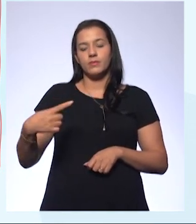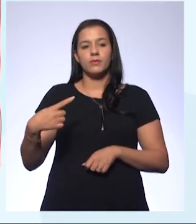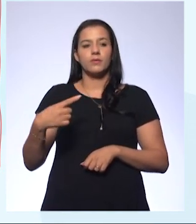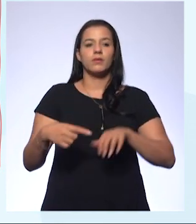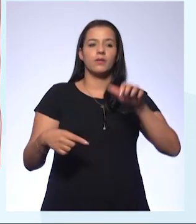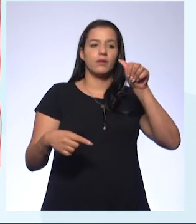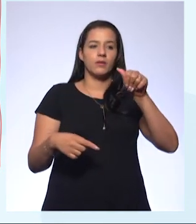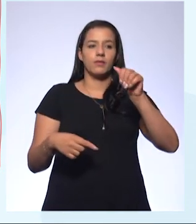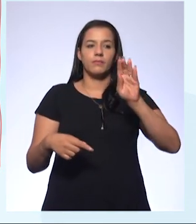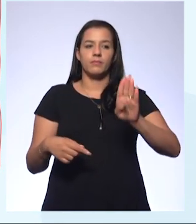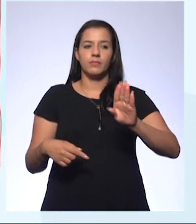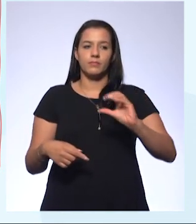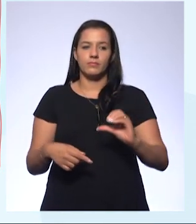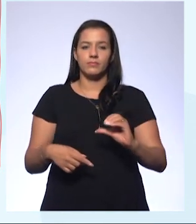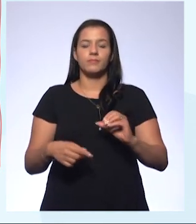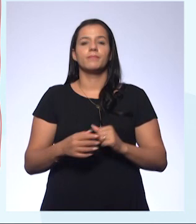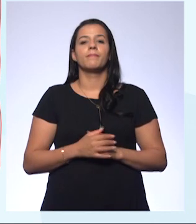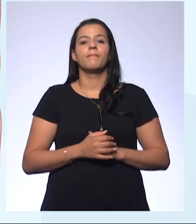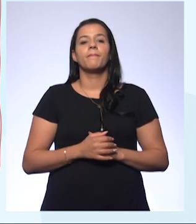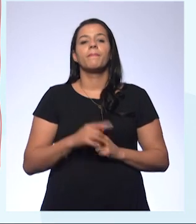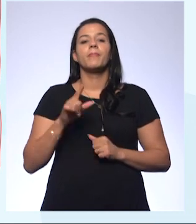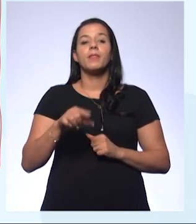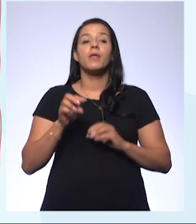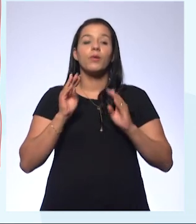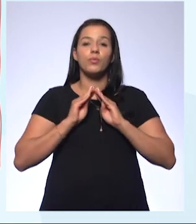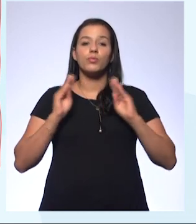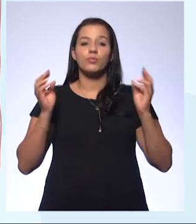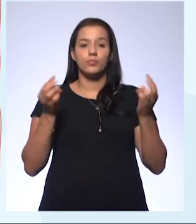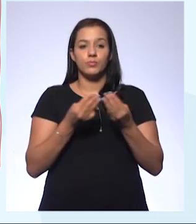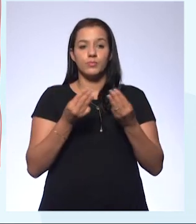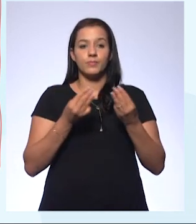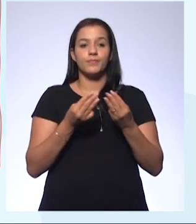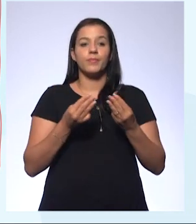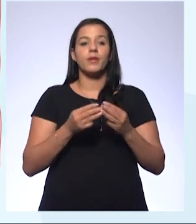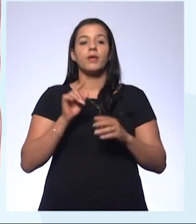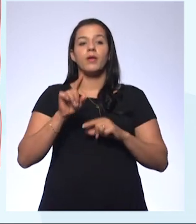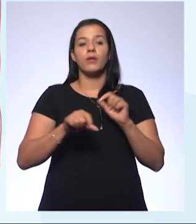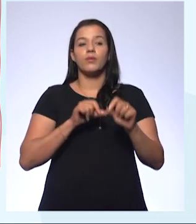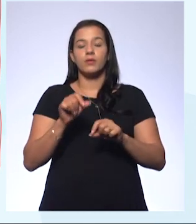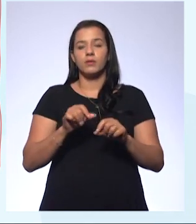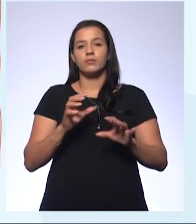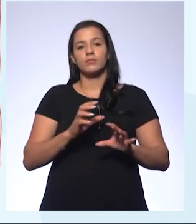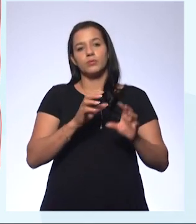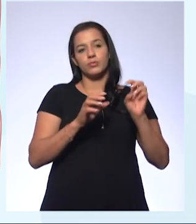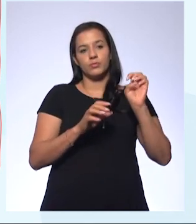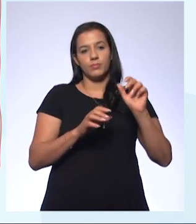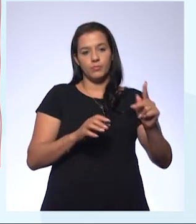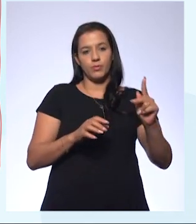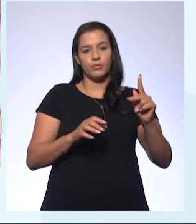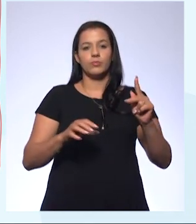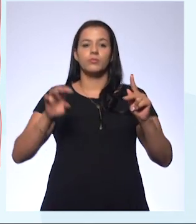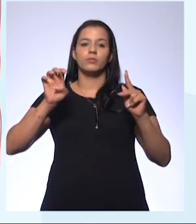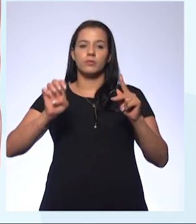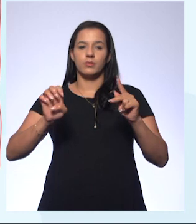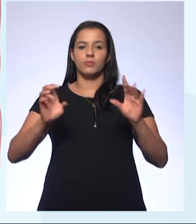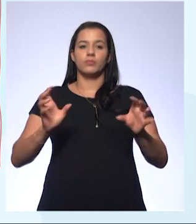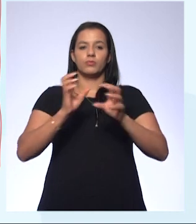simples, né? Porque a gente tem aqui os valores que nós necessitamos. Se a gente está perguntando qual é o número atômico, é o número de